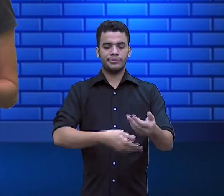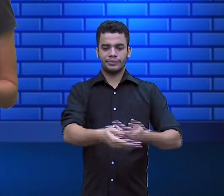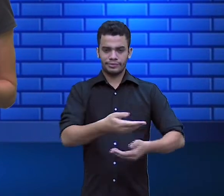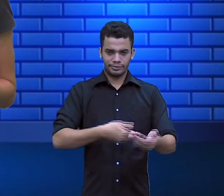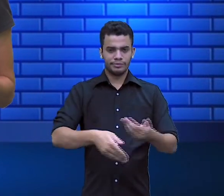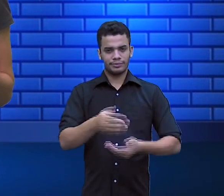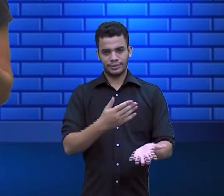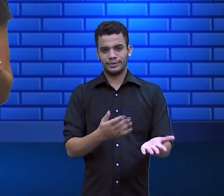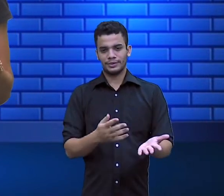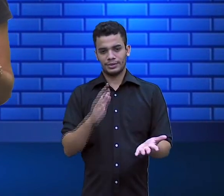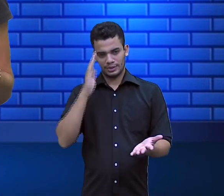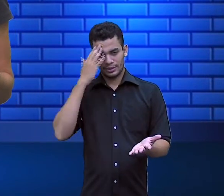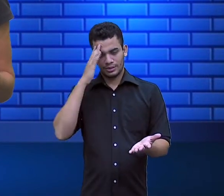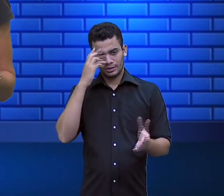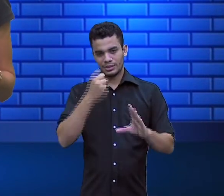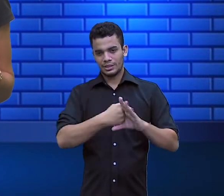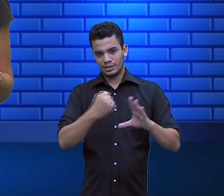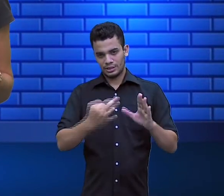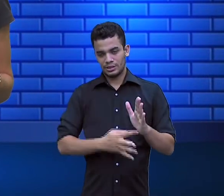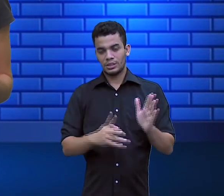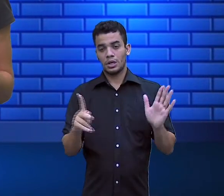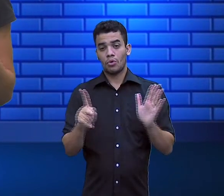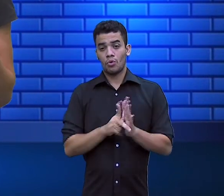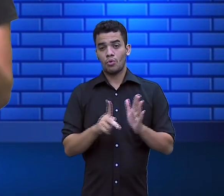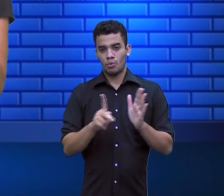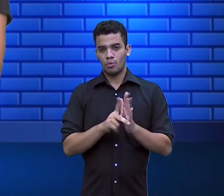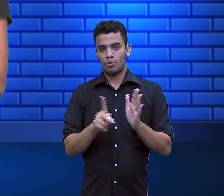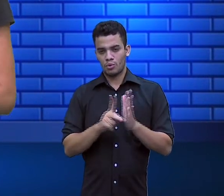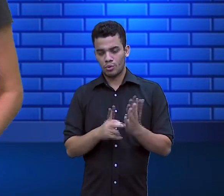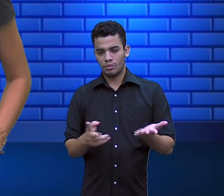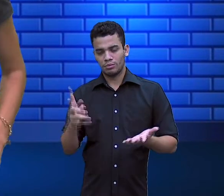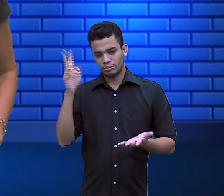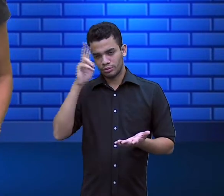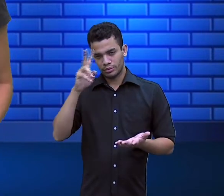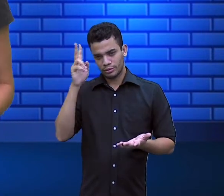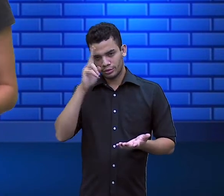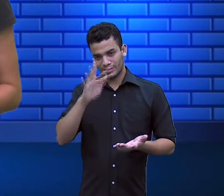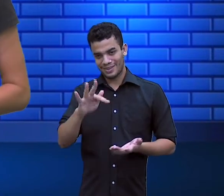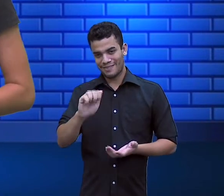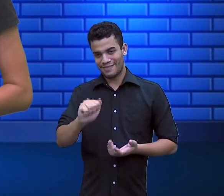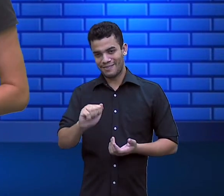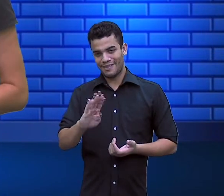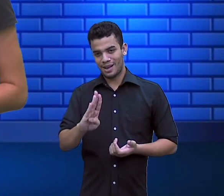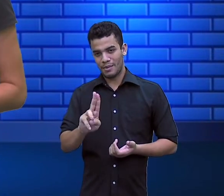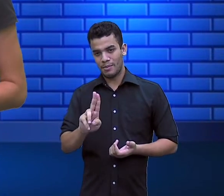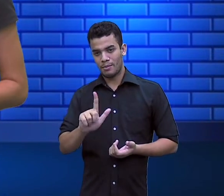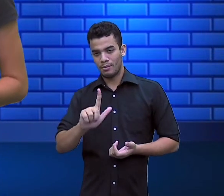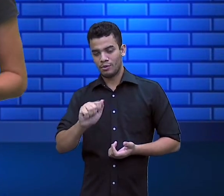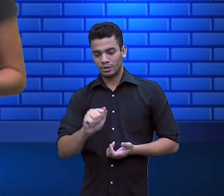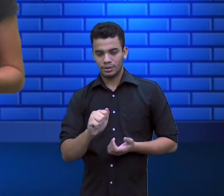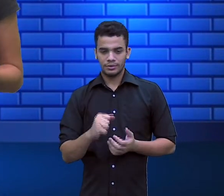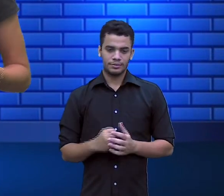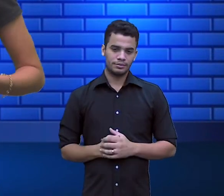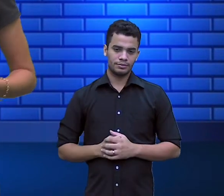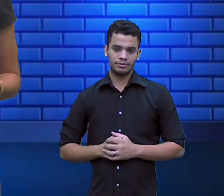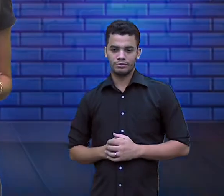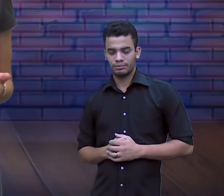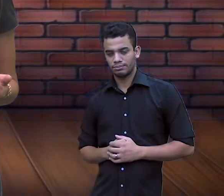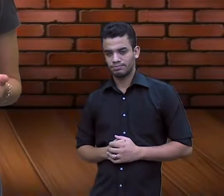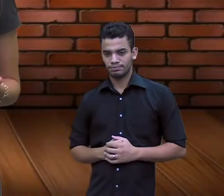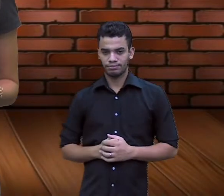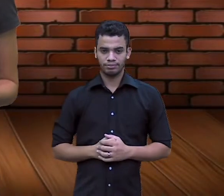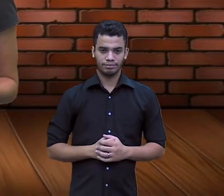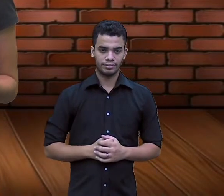características: narrador, enredo, espaço, tempo e personagens. Sendo